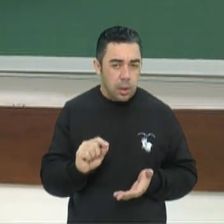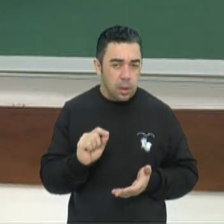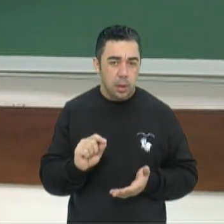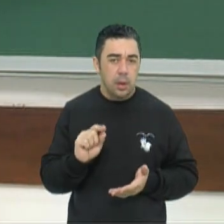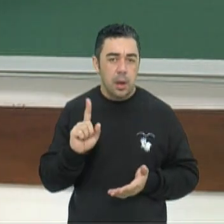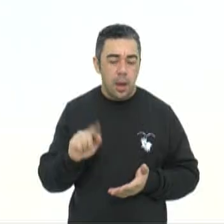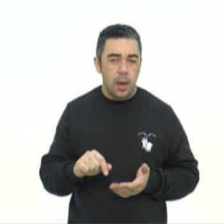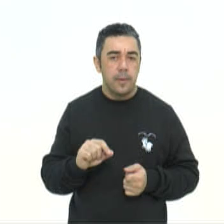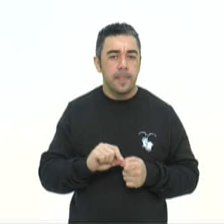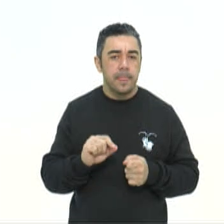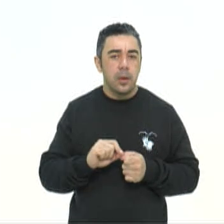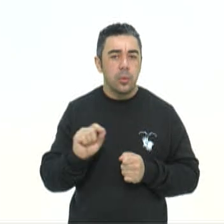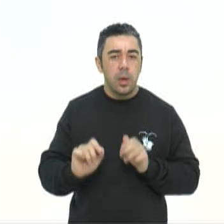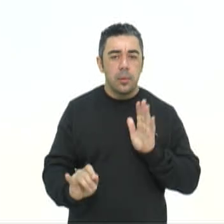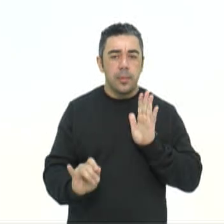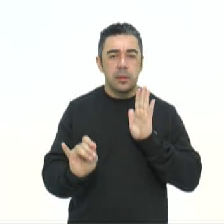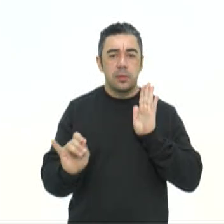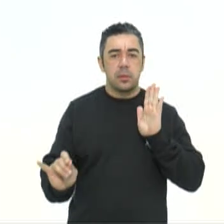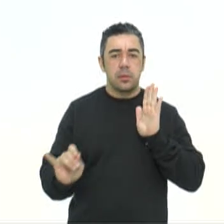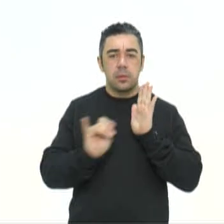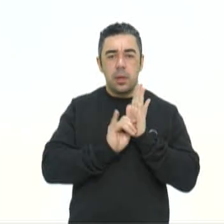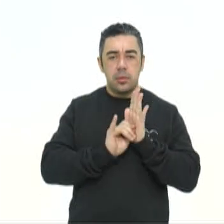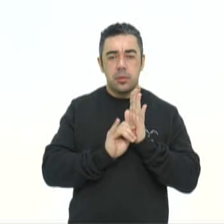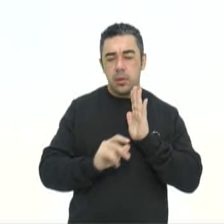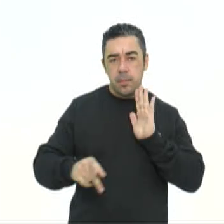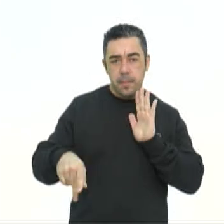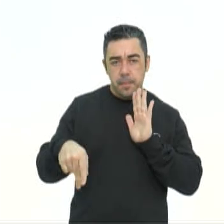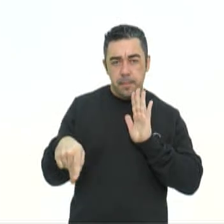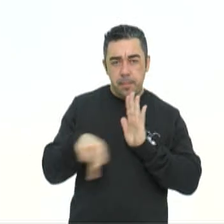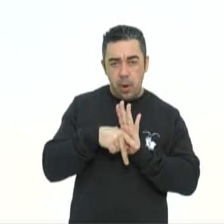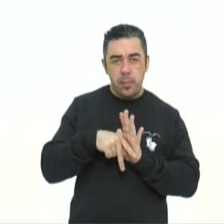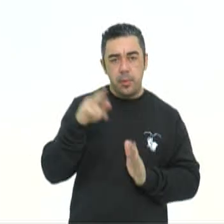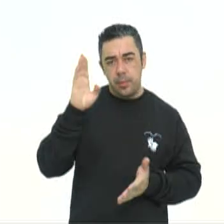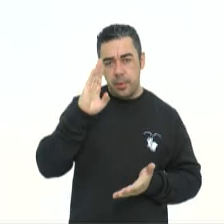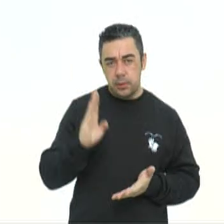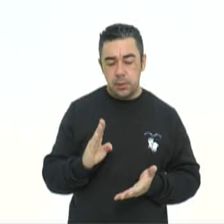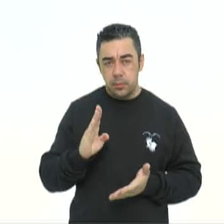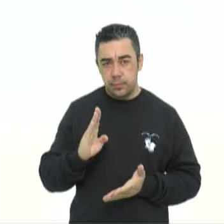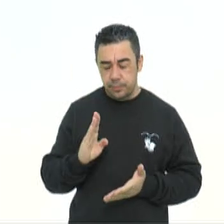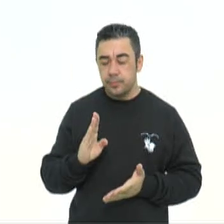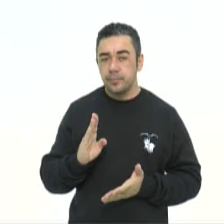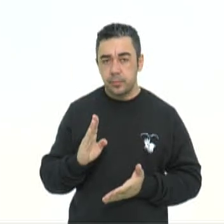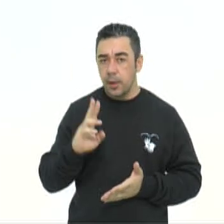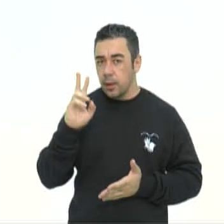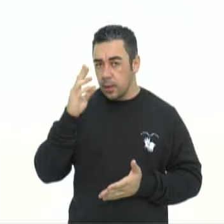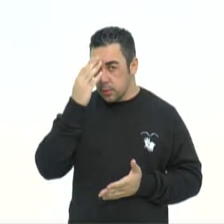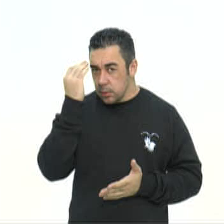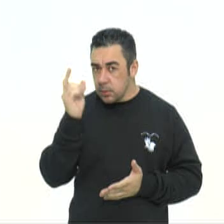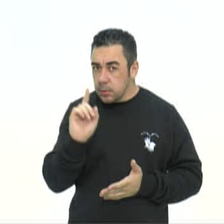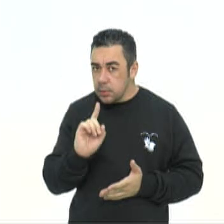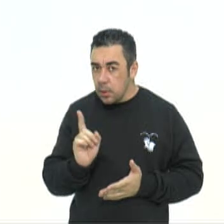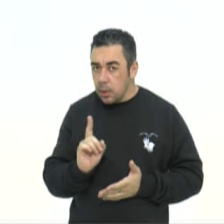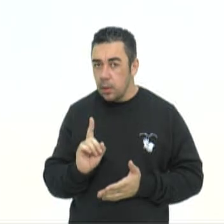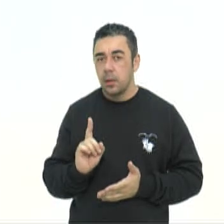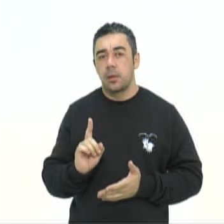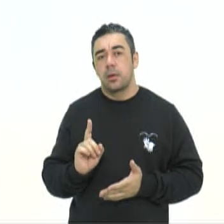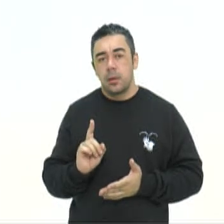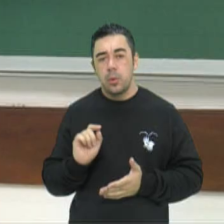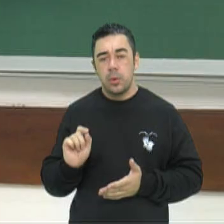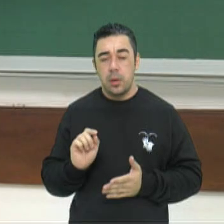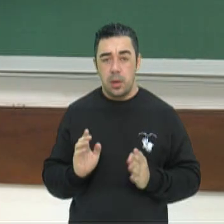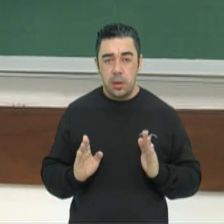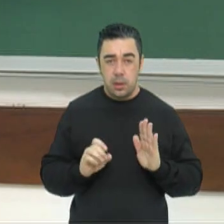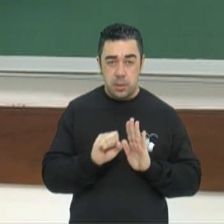da construção de uma identidade nacional brasileira. Tá? Não vamos lembrar, né? Não vamos esquecer, perdão, que durante o